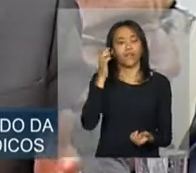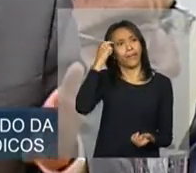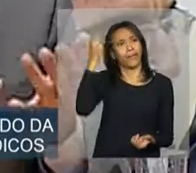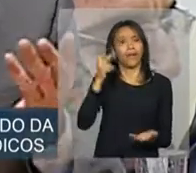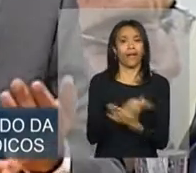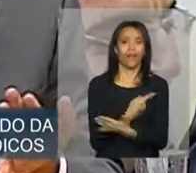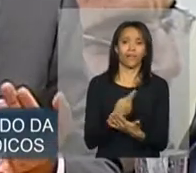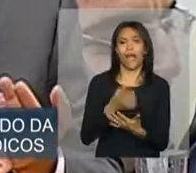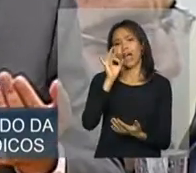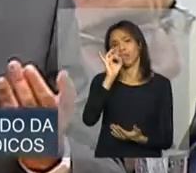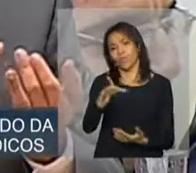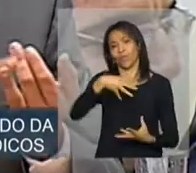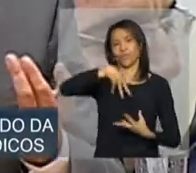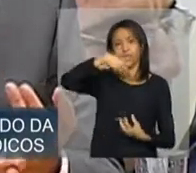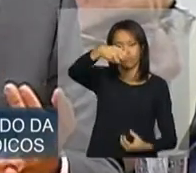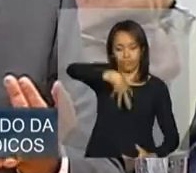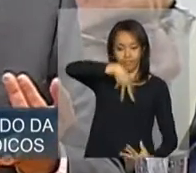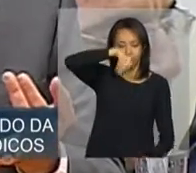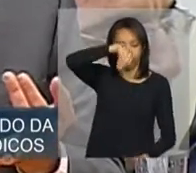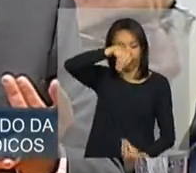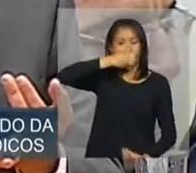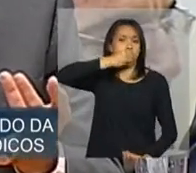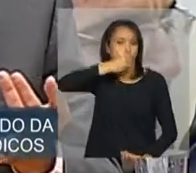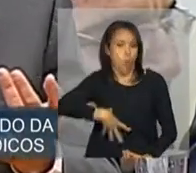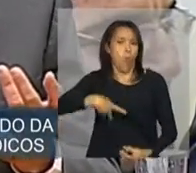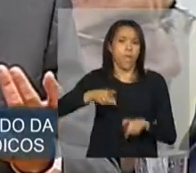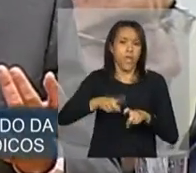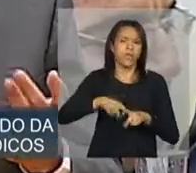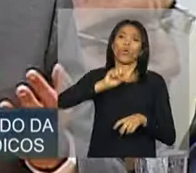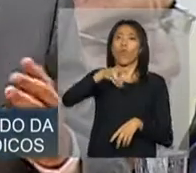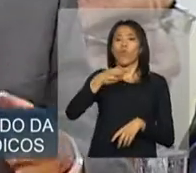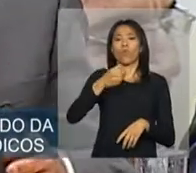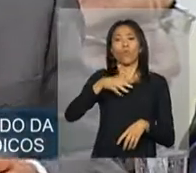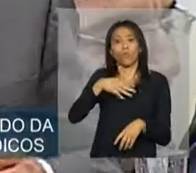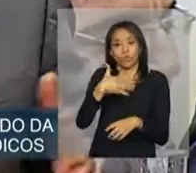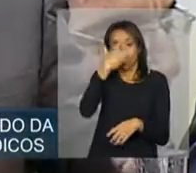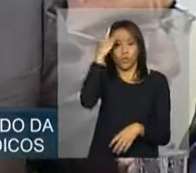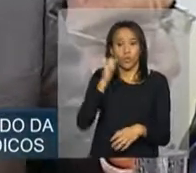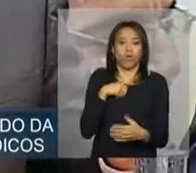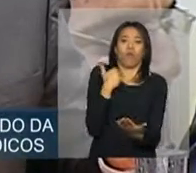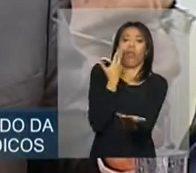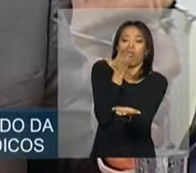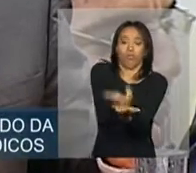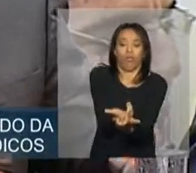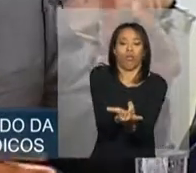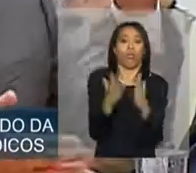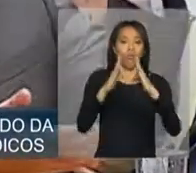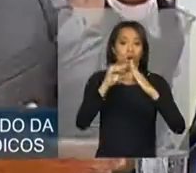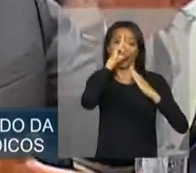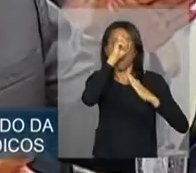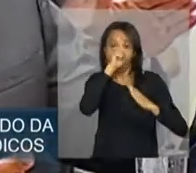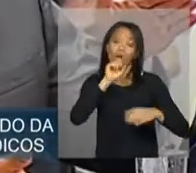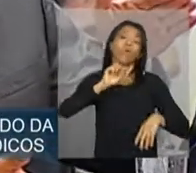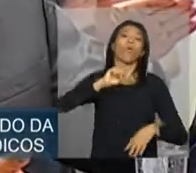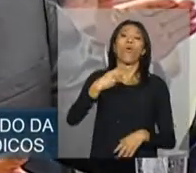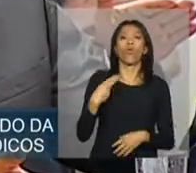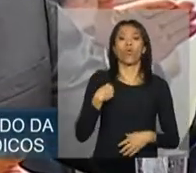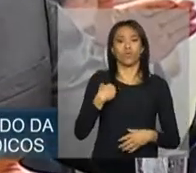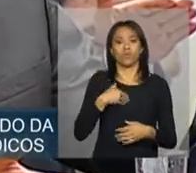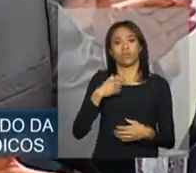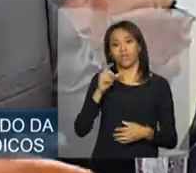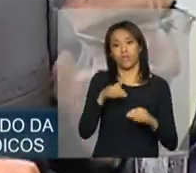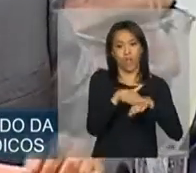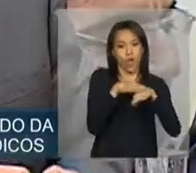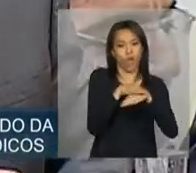atendimento é quando tem tomografia ontem quando tem internação hospitalar quando você sai do da consulta com a pasta de